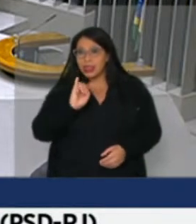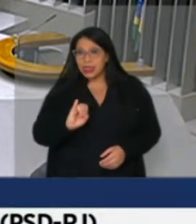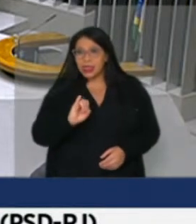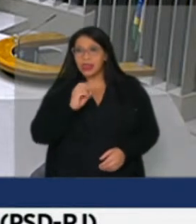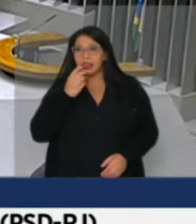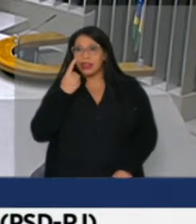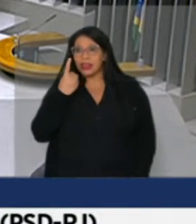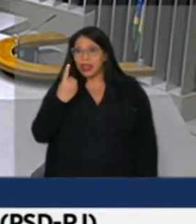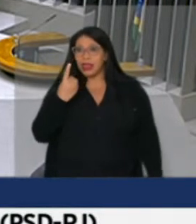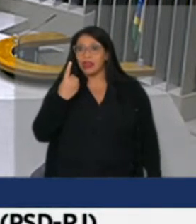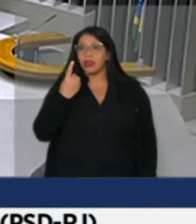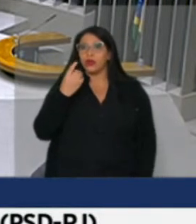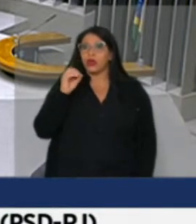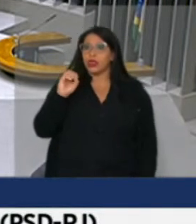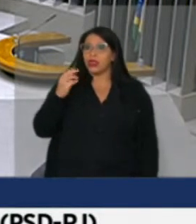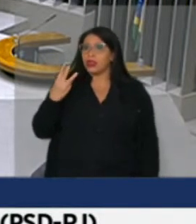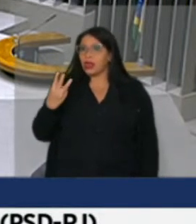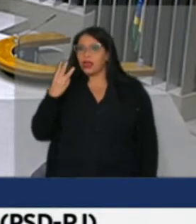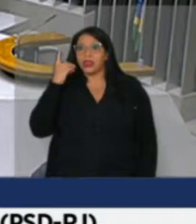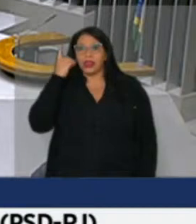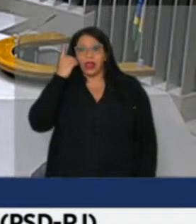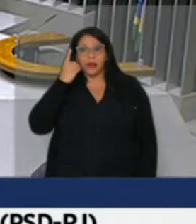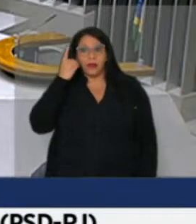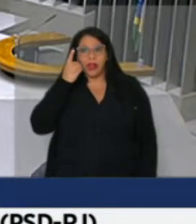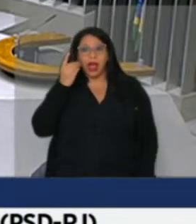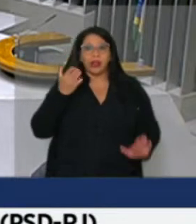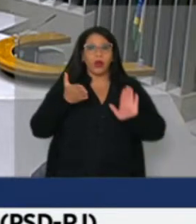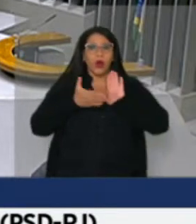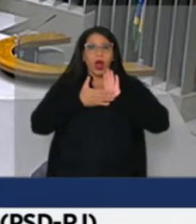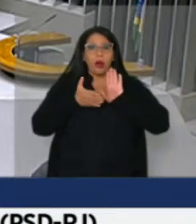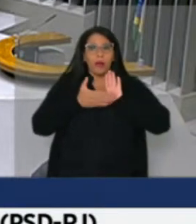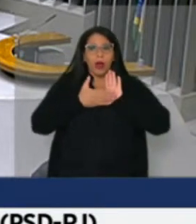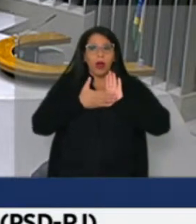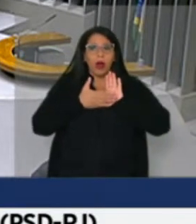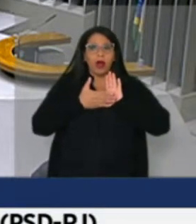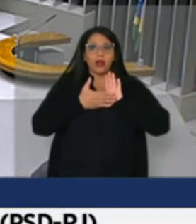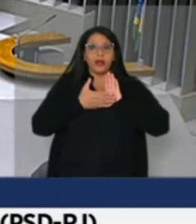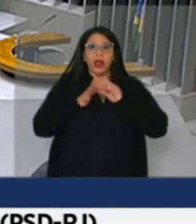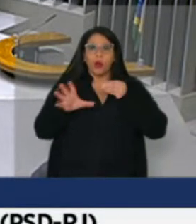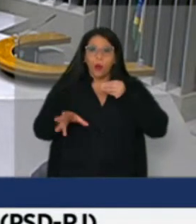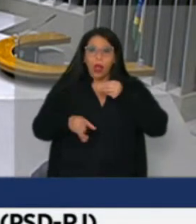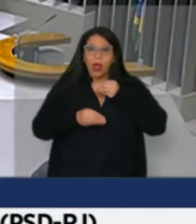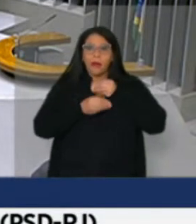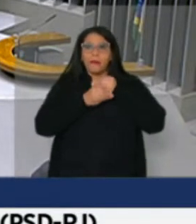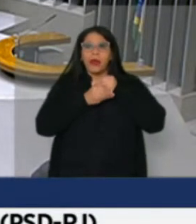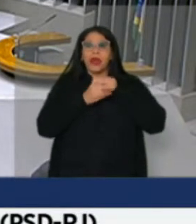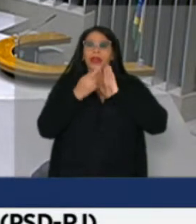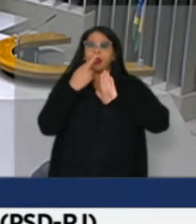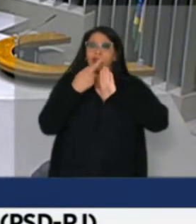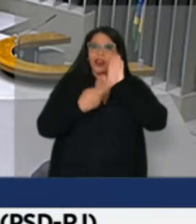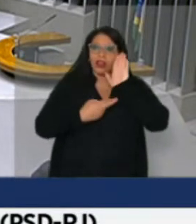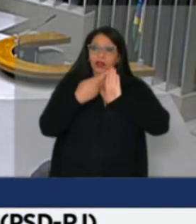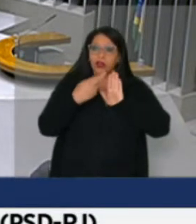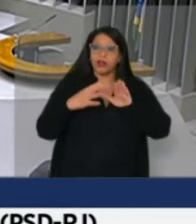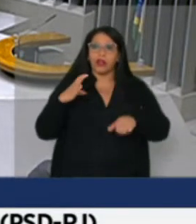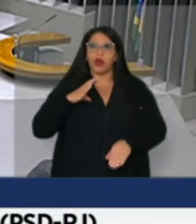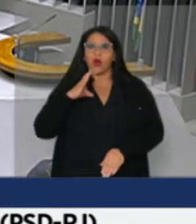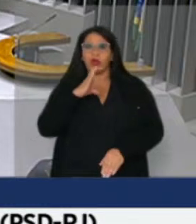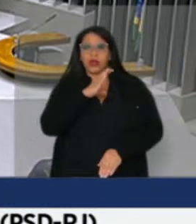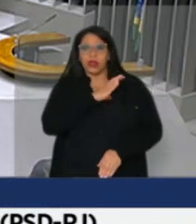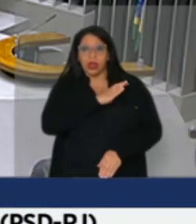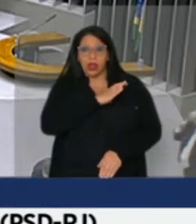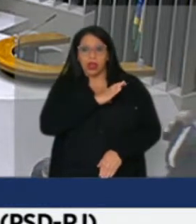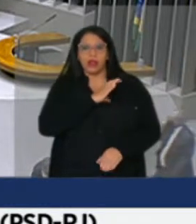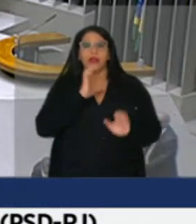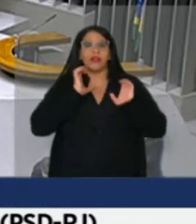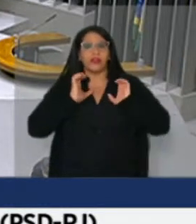103 parlamentares, deputados e deputadas, propusessem essa emenda ao projeto de resolução do Conselho de Ética e Decoro Parlamentar da